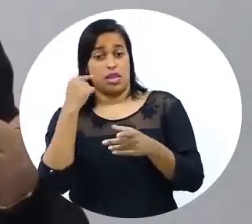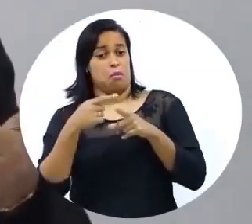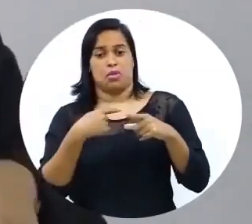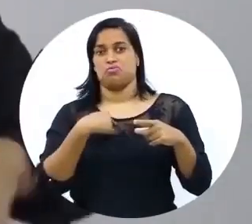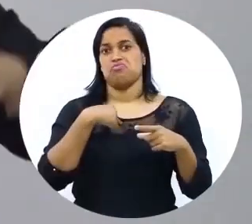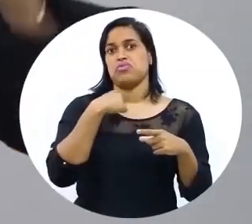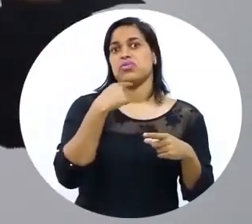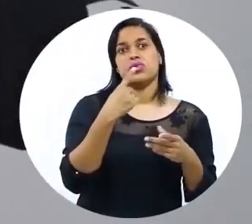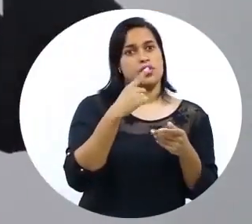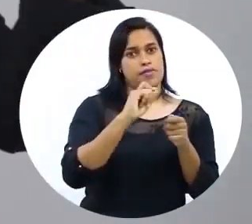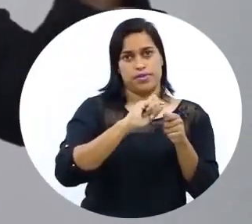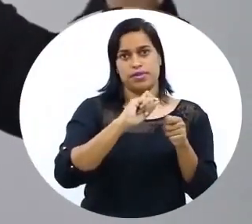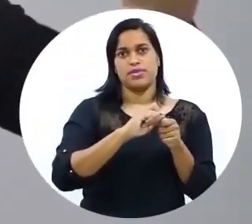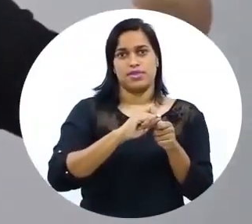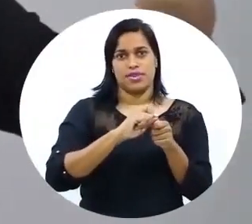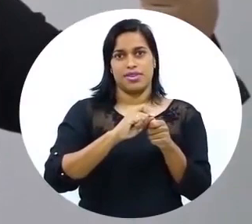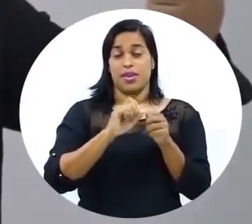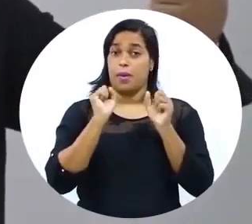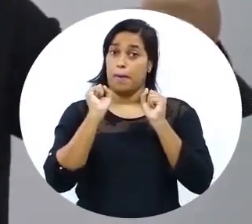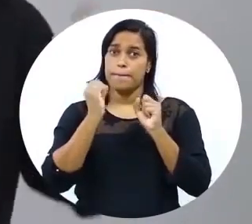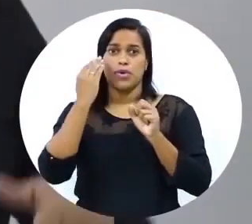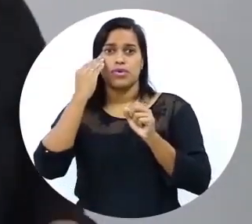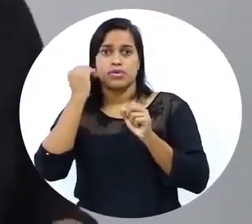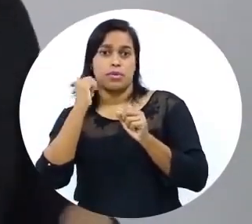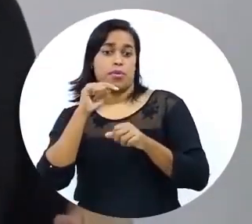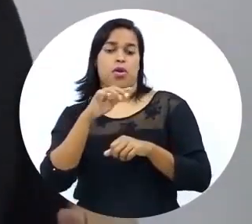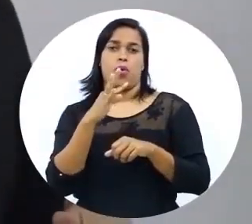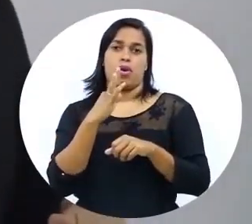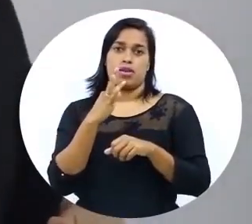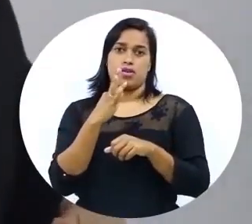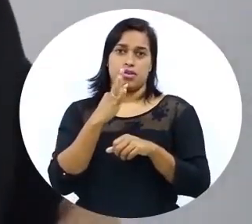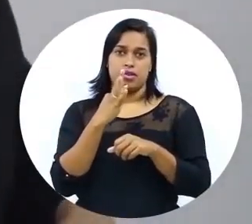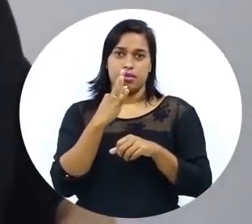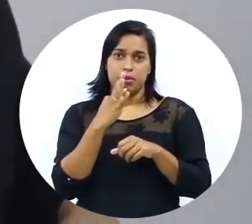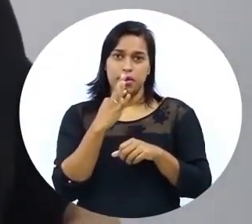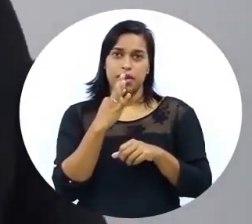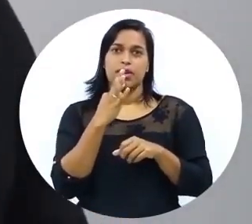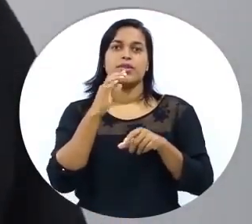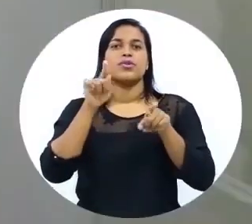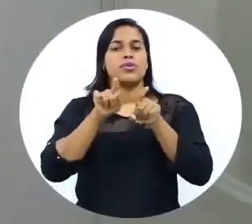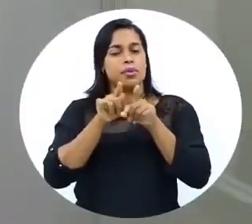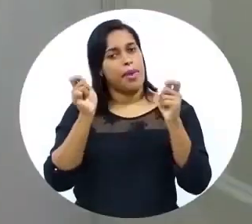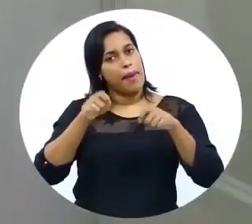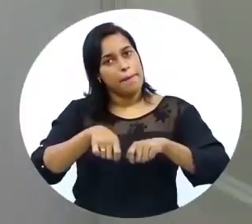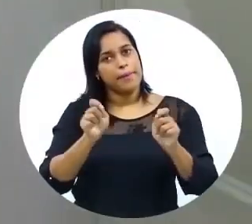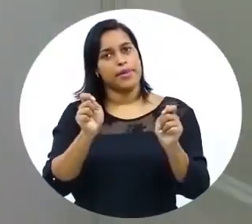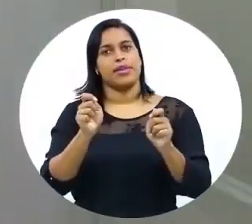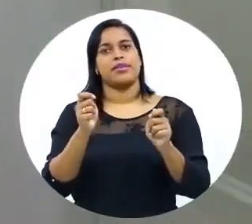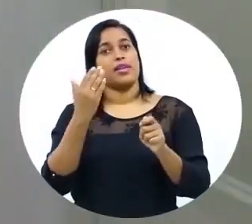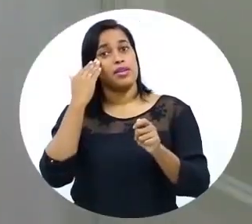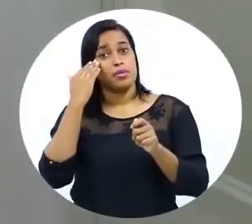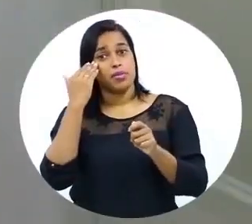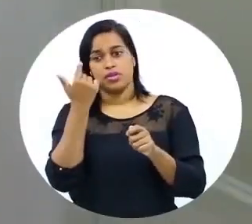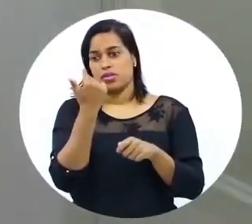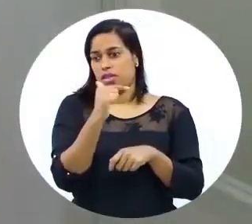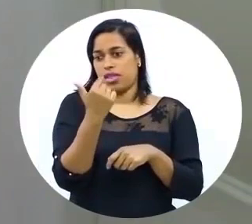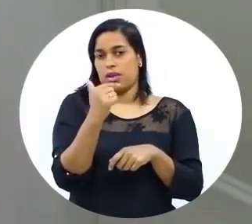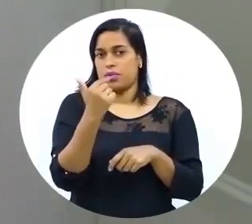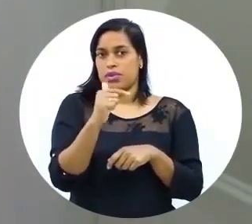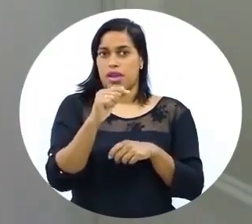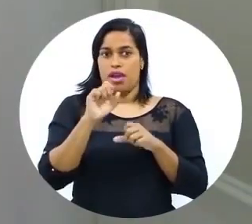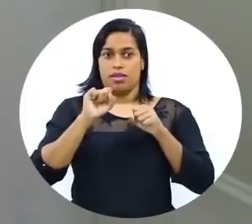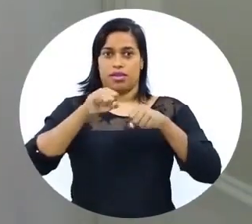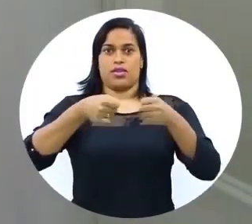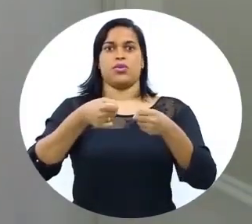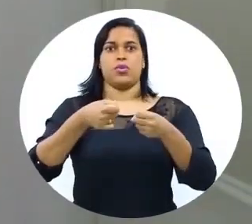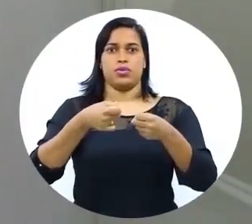sei fazer. Mas eu posso saber conhecimento, eu posso saber fazer habilidade e eu posso não ter a